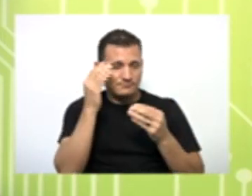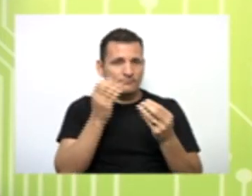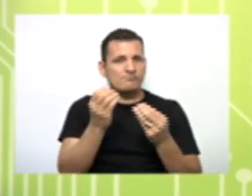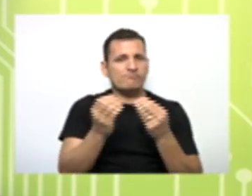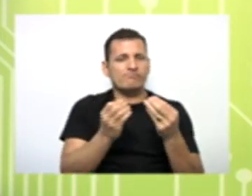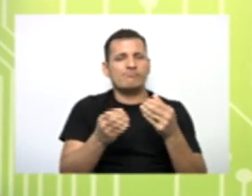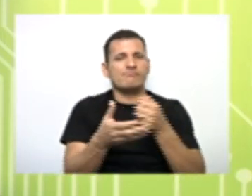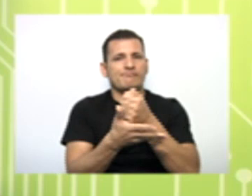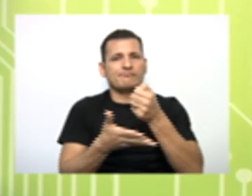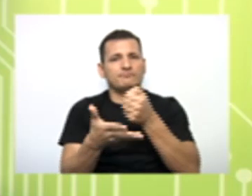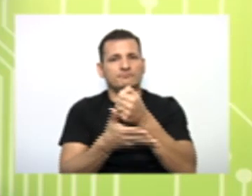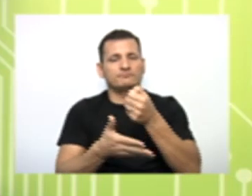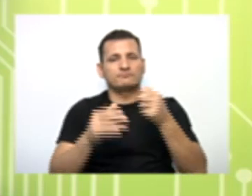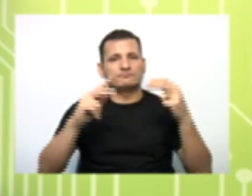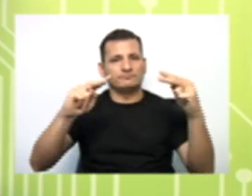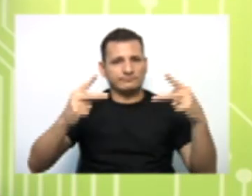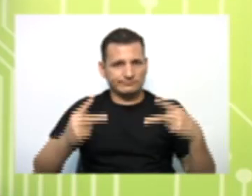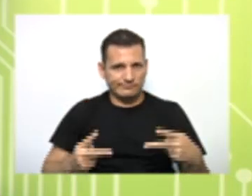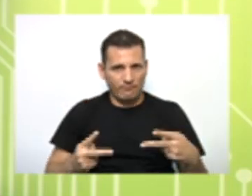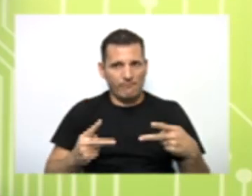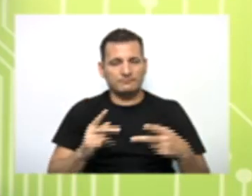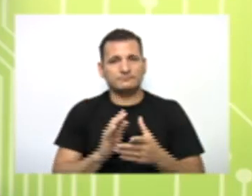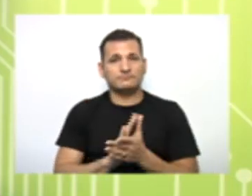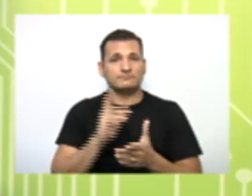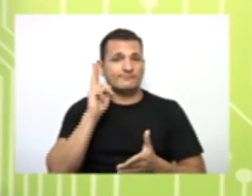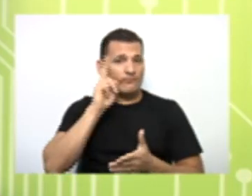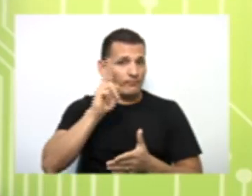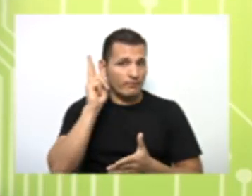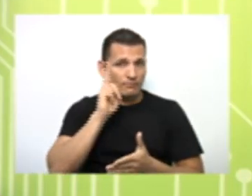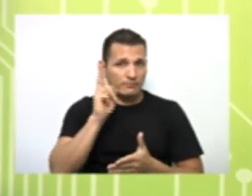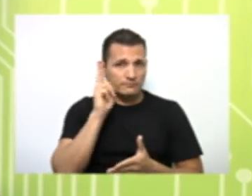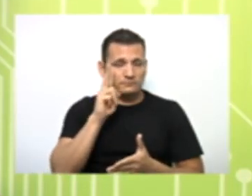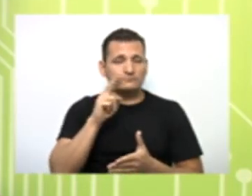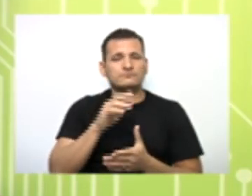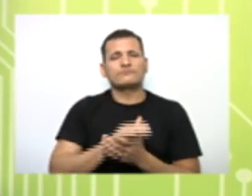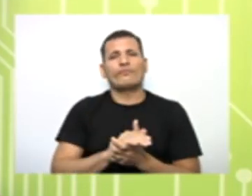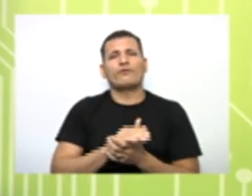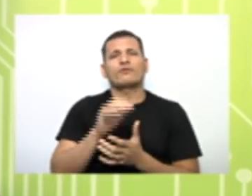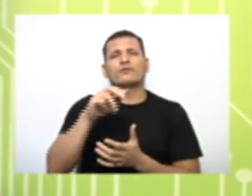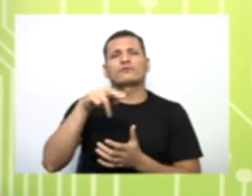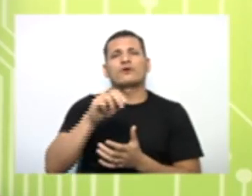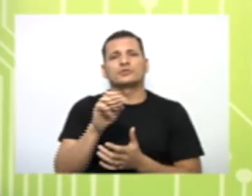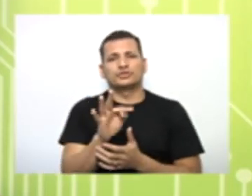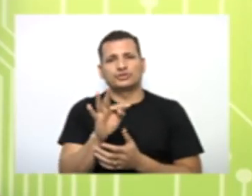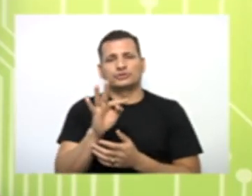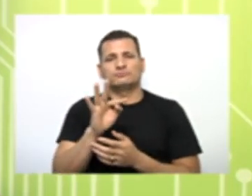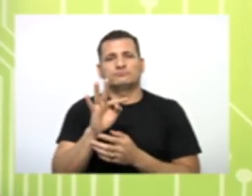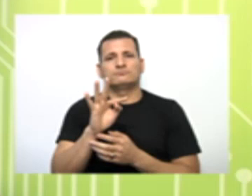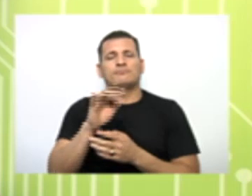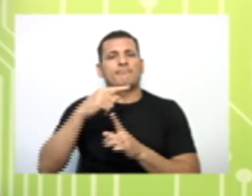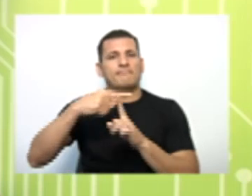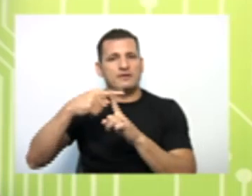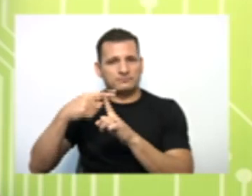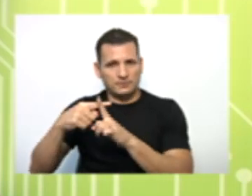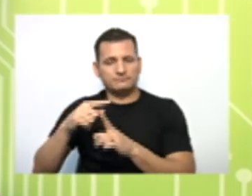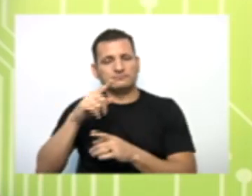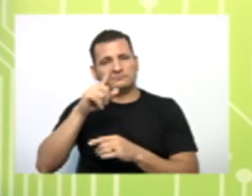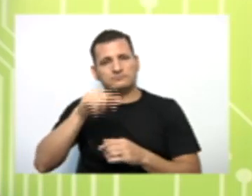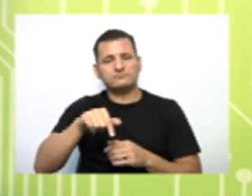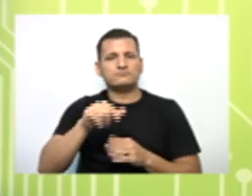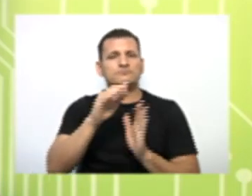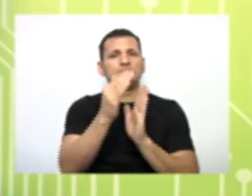a base de HTML. Lembrando, pessoal, o Notepad++ é um aplicativo